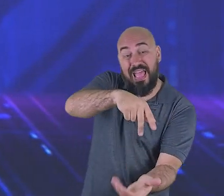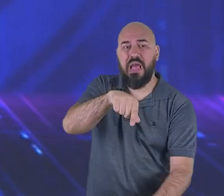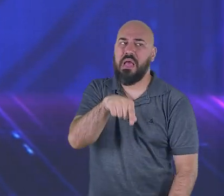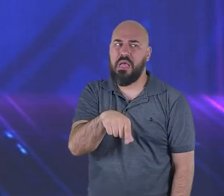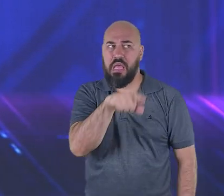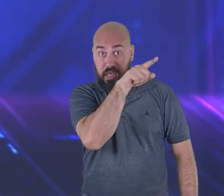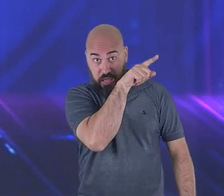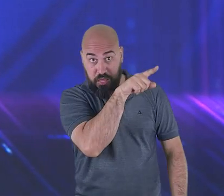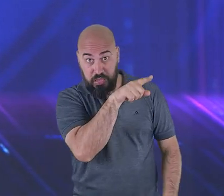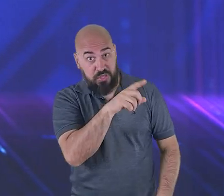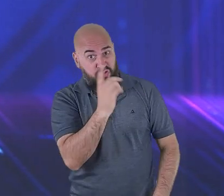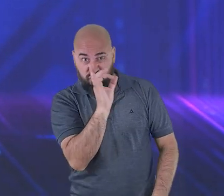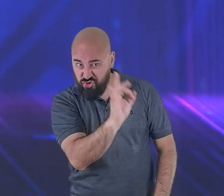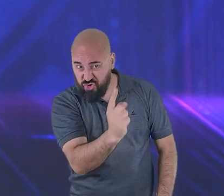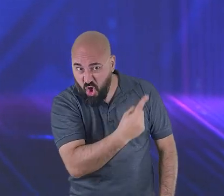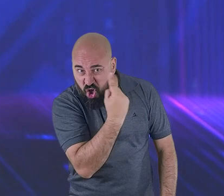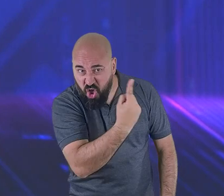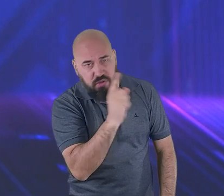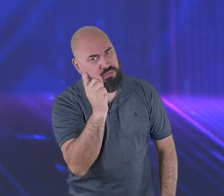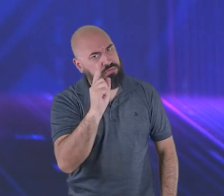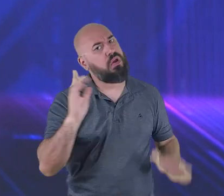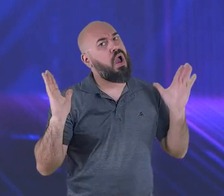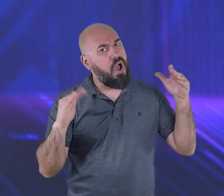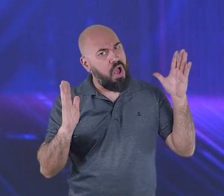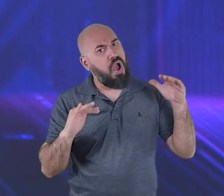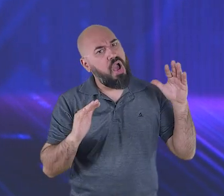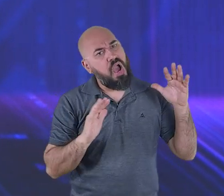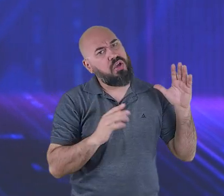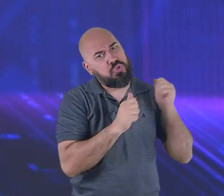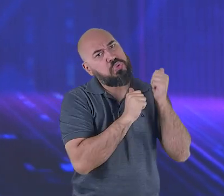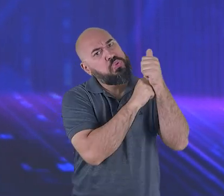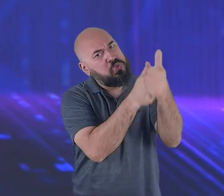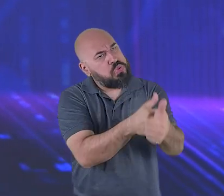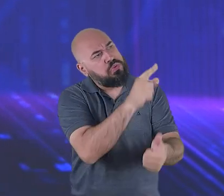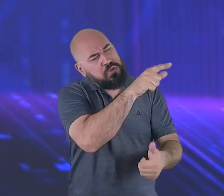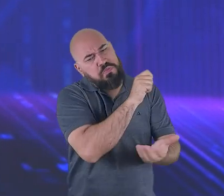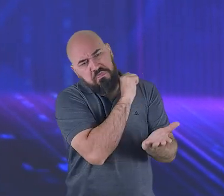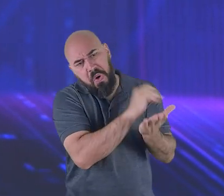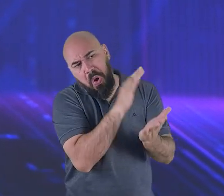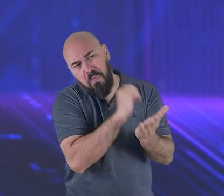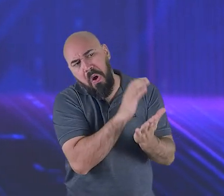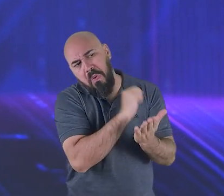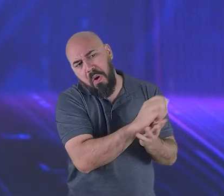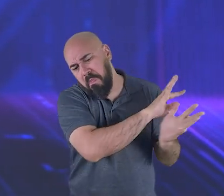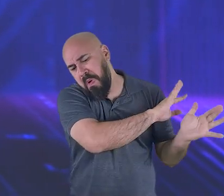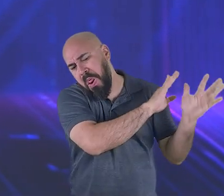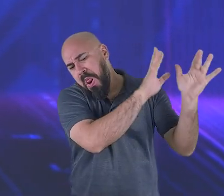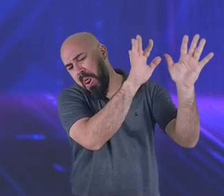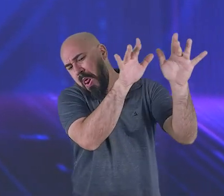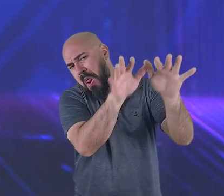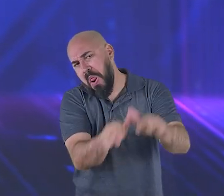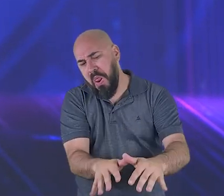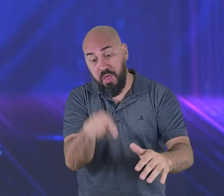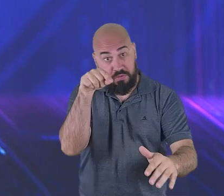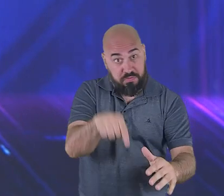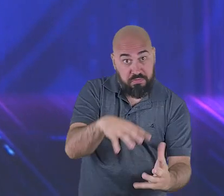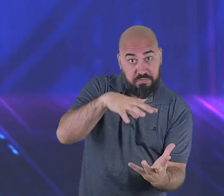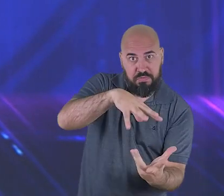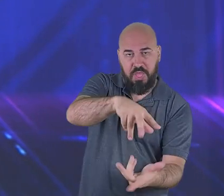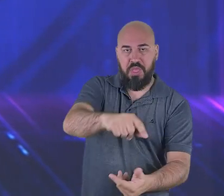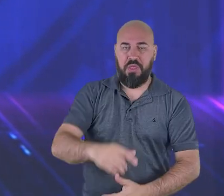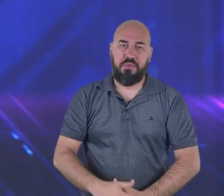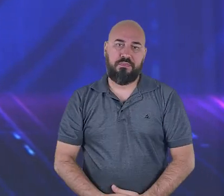aqui que o diabo é o dragão, que o diabo é aquele que está por trás do mal.